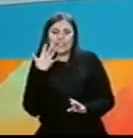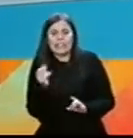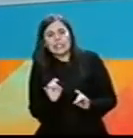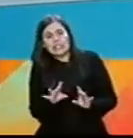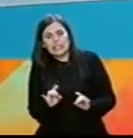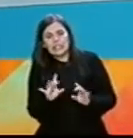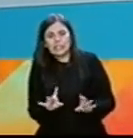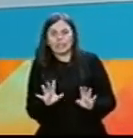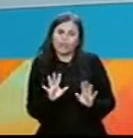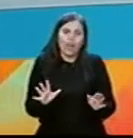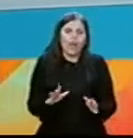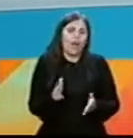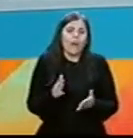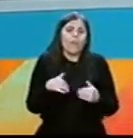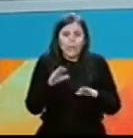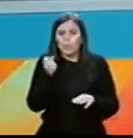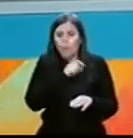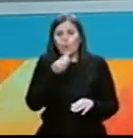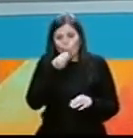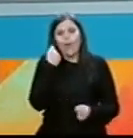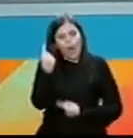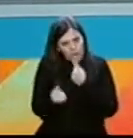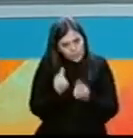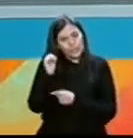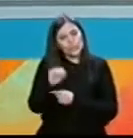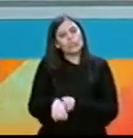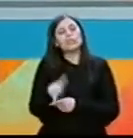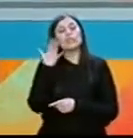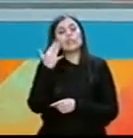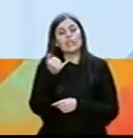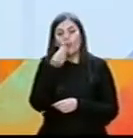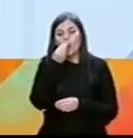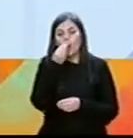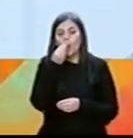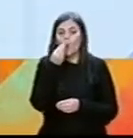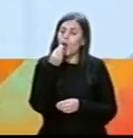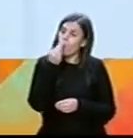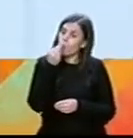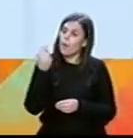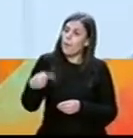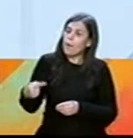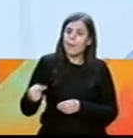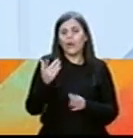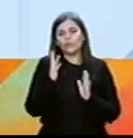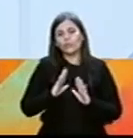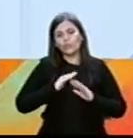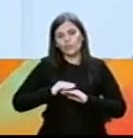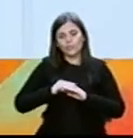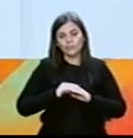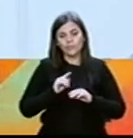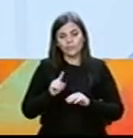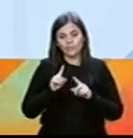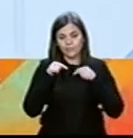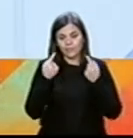história do fundamentalismo. Não é? Exato, nada de fundamentalismos, não. Mas procurar fazer uma alimentação equilibrada. Pronto. Aqui, Jorge,